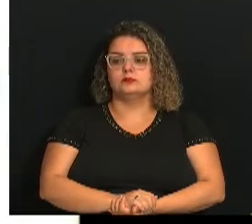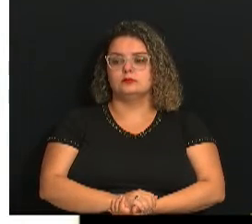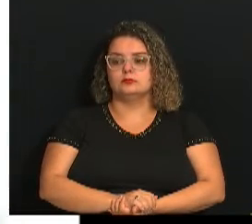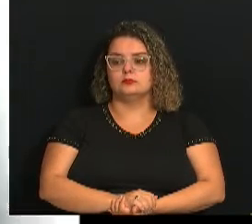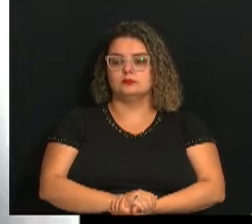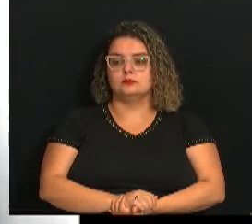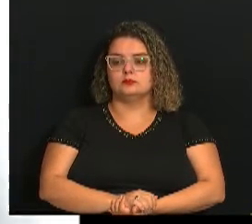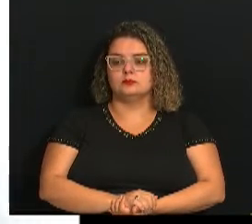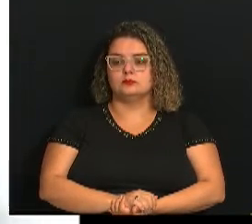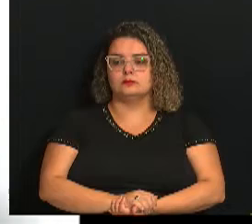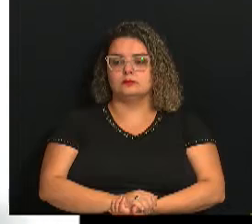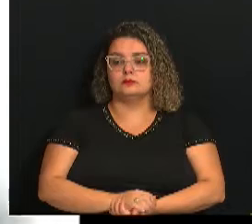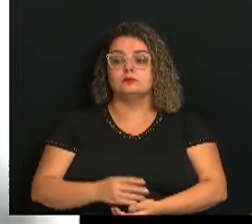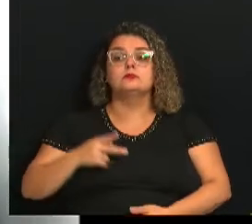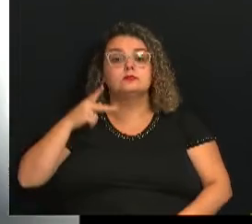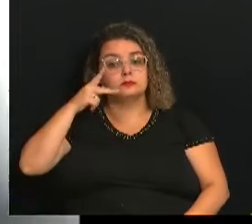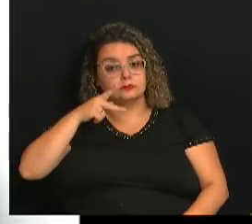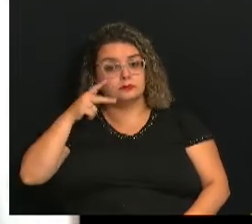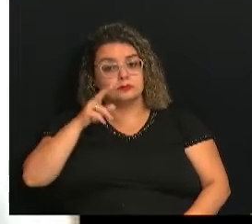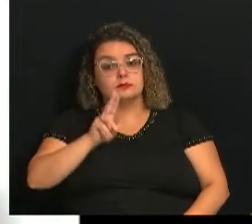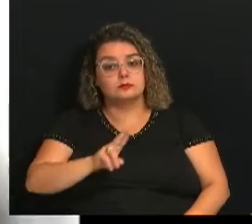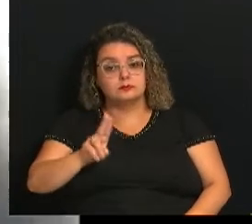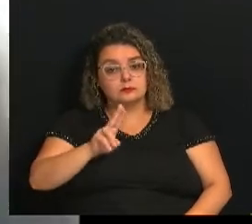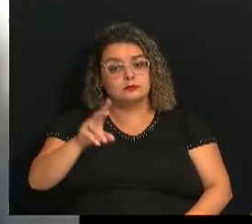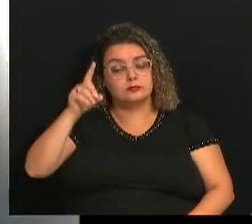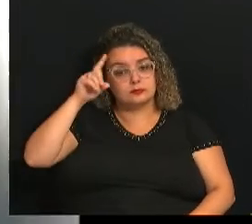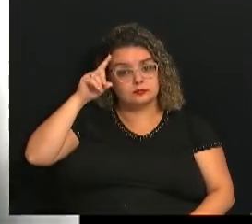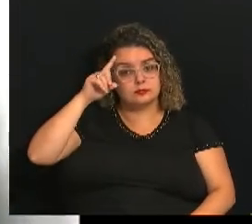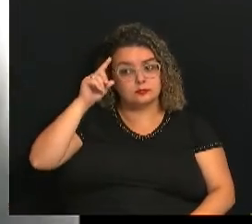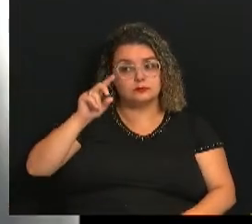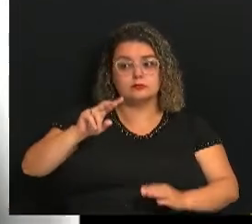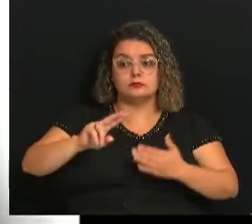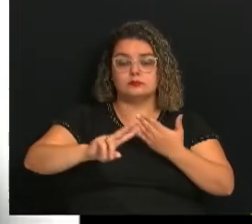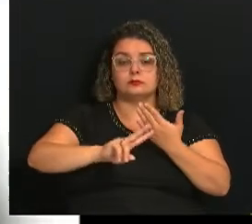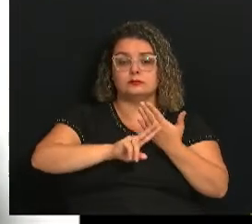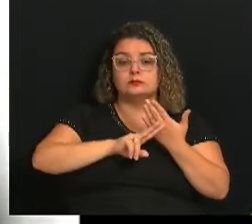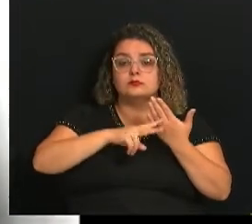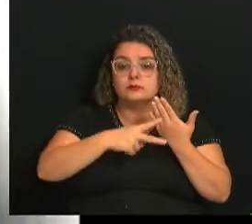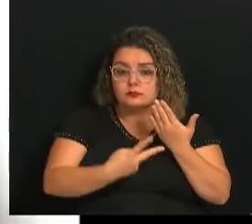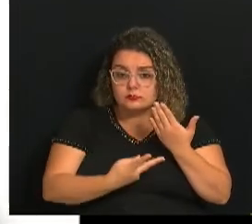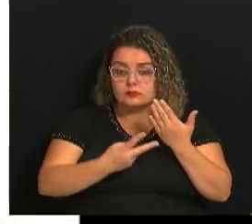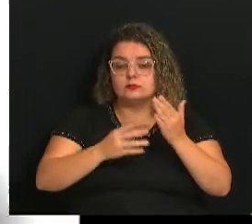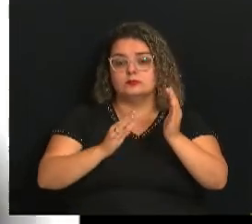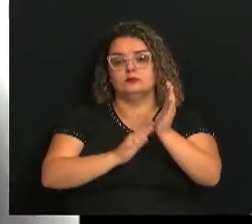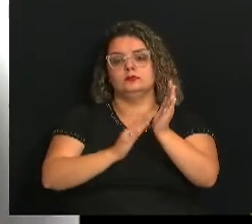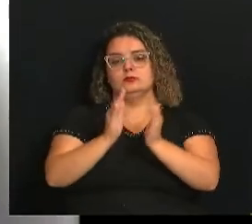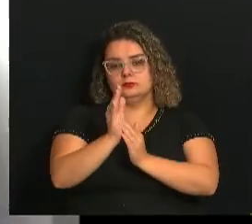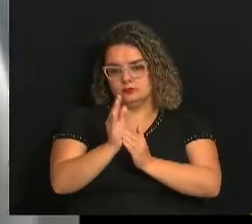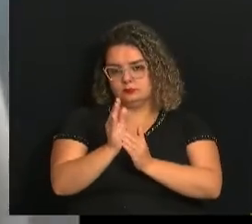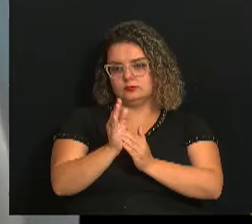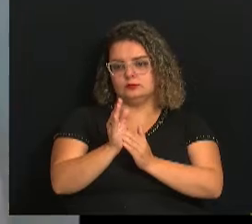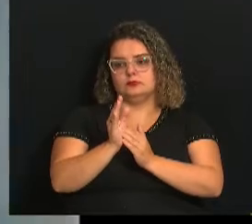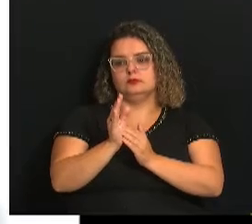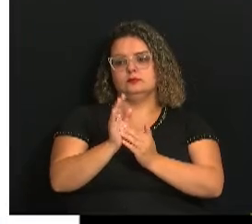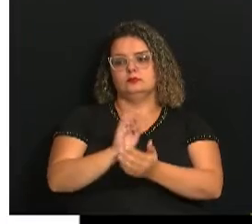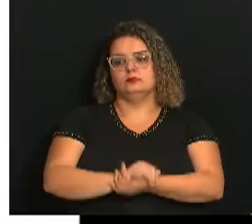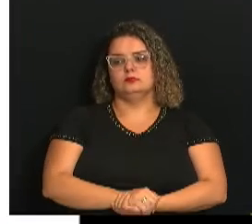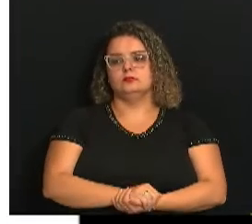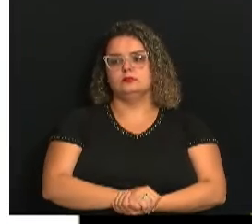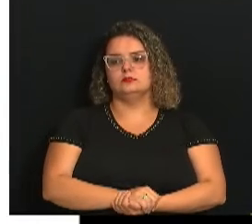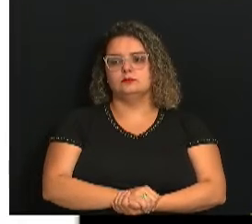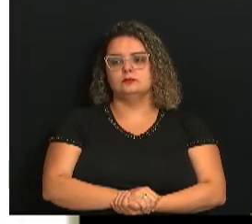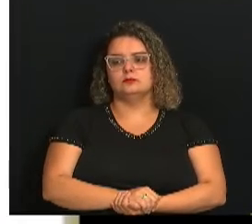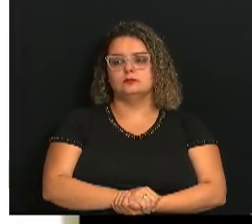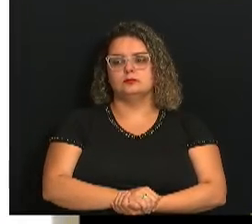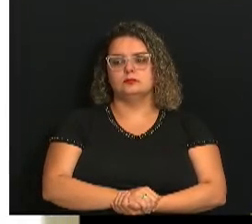implementação dessas políticas com o consequente concurso público para prover